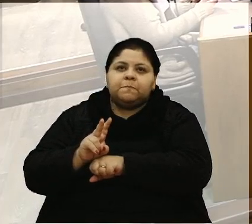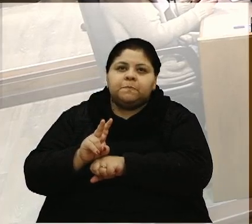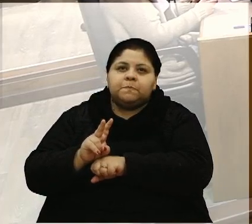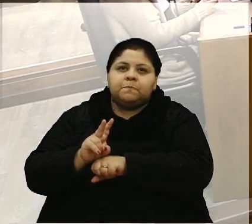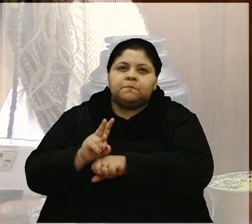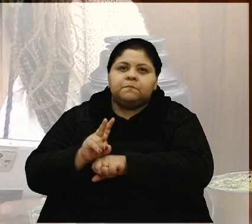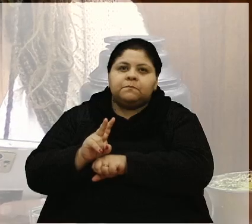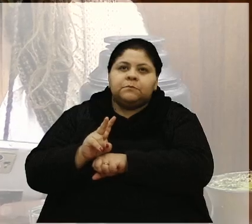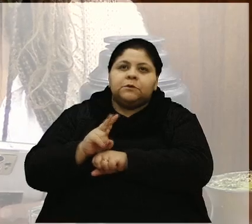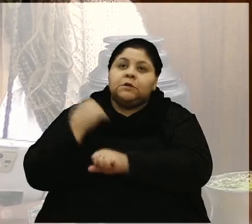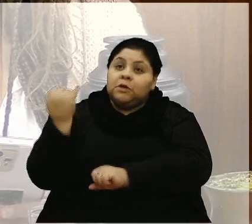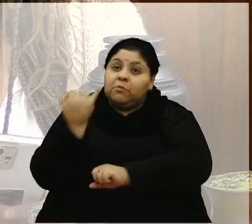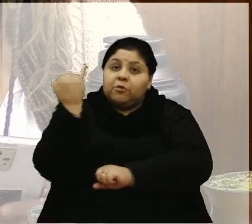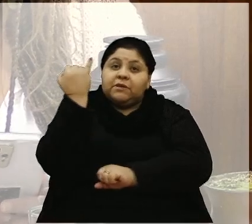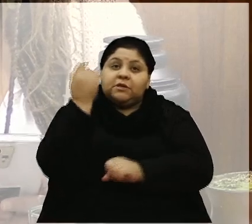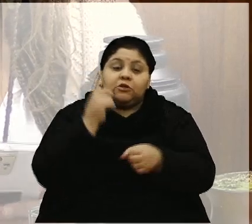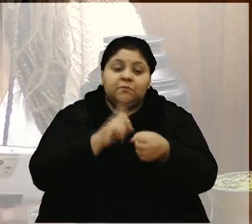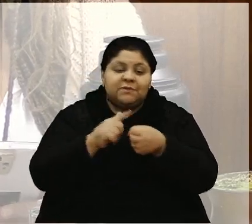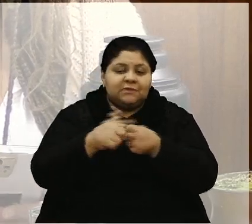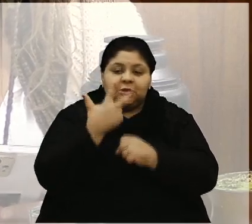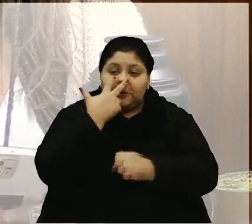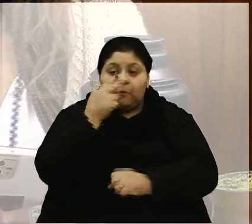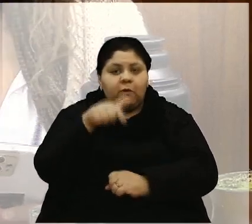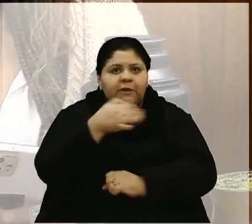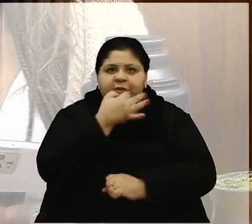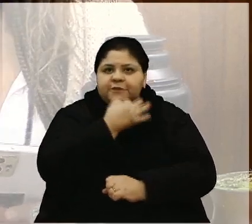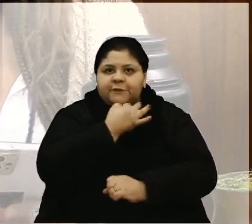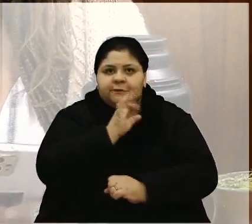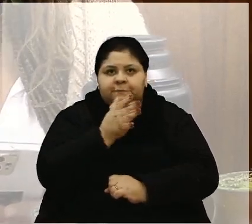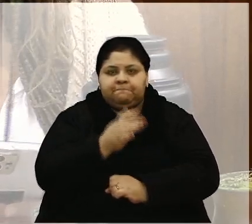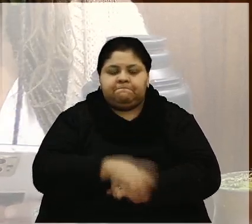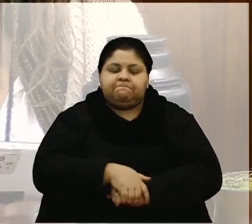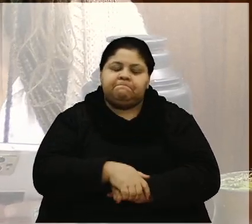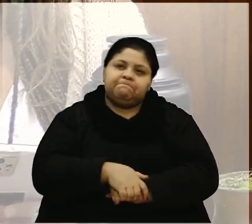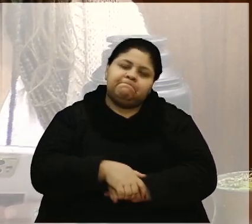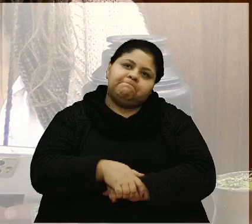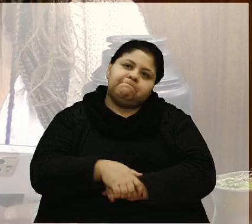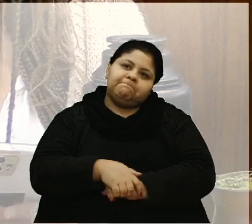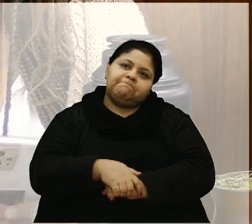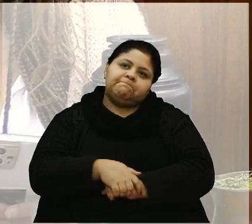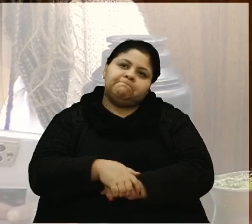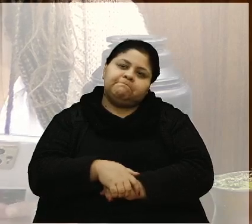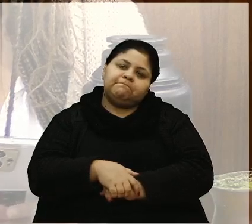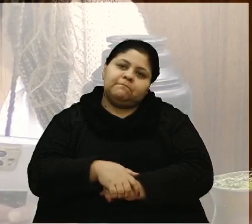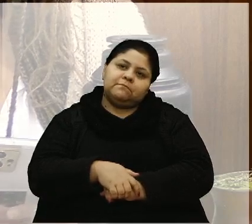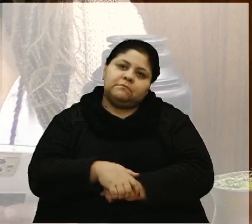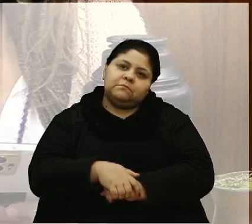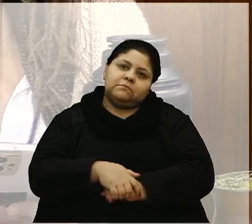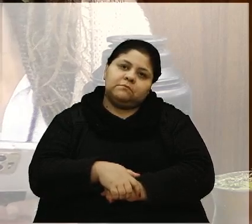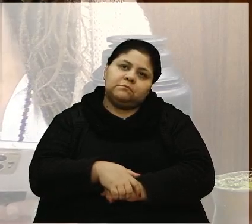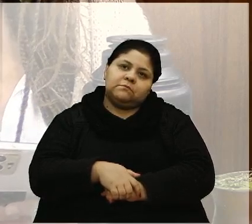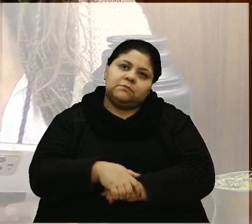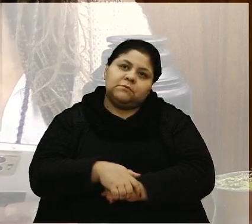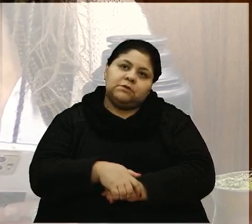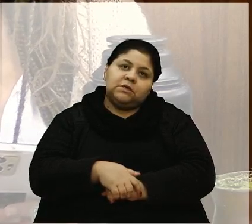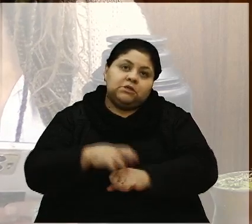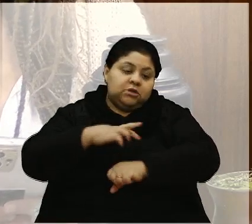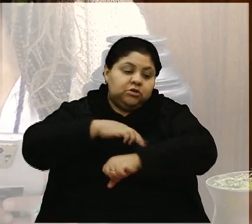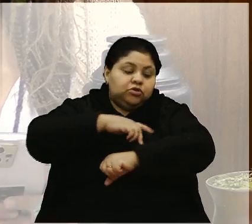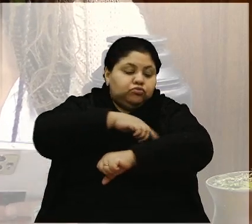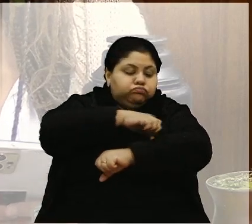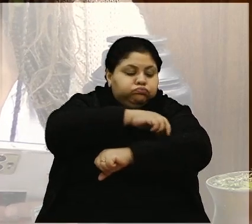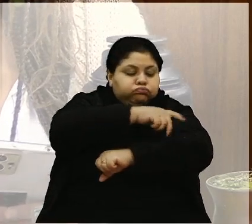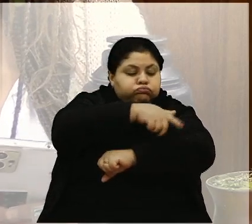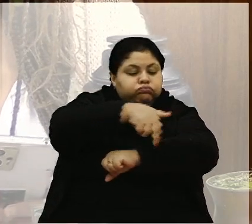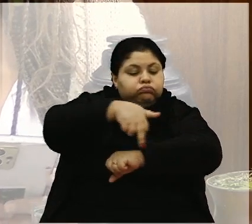é um tema importante para uma cidade do nosso tamanho. E a gente circula muito pelos bairros e